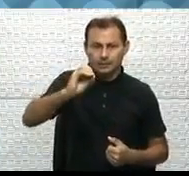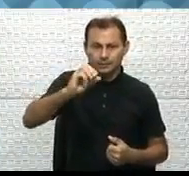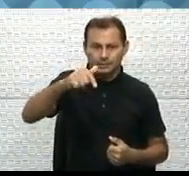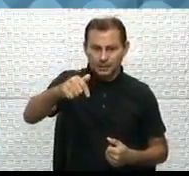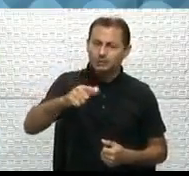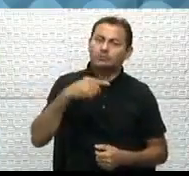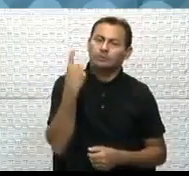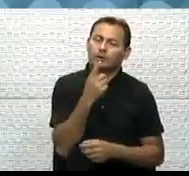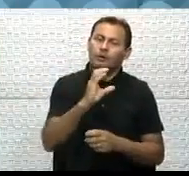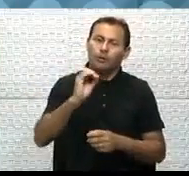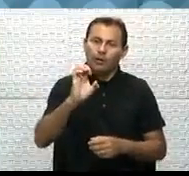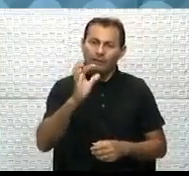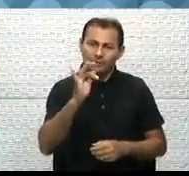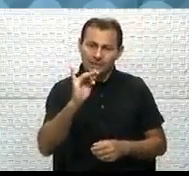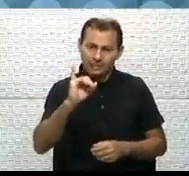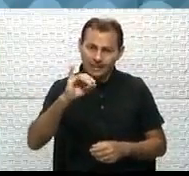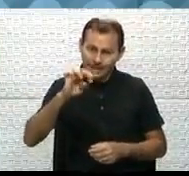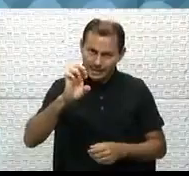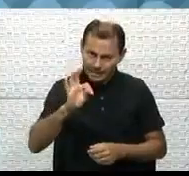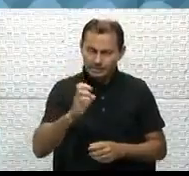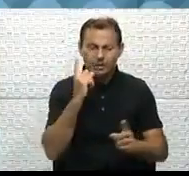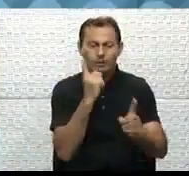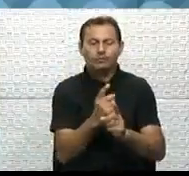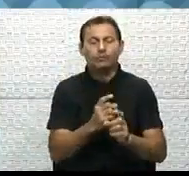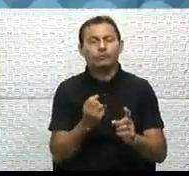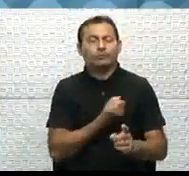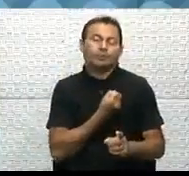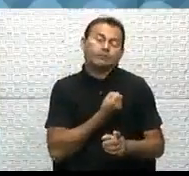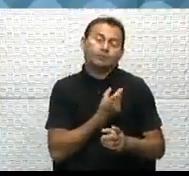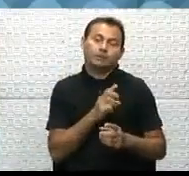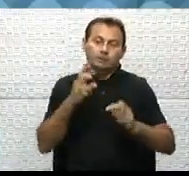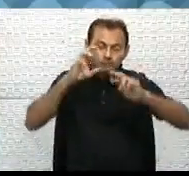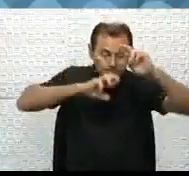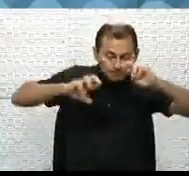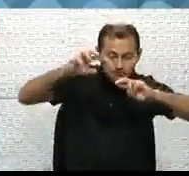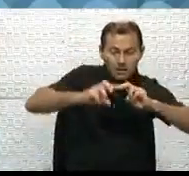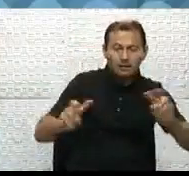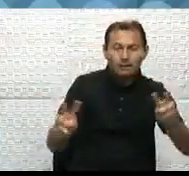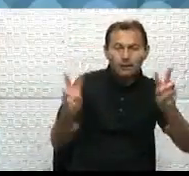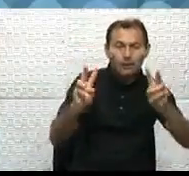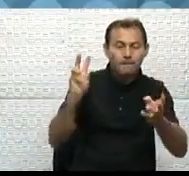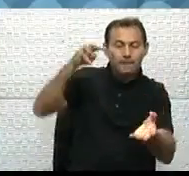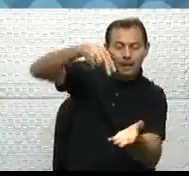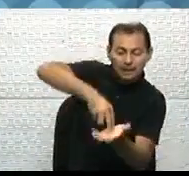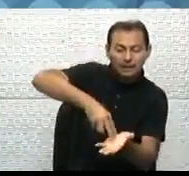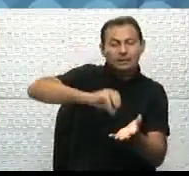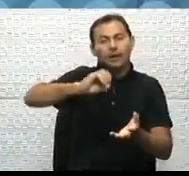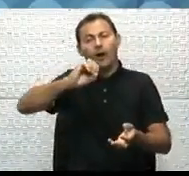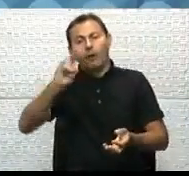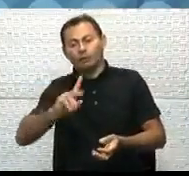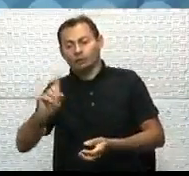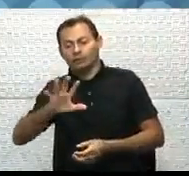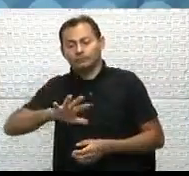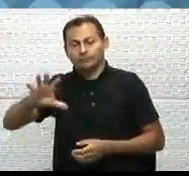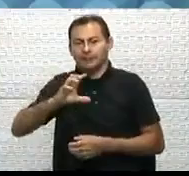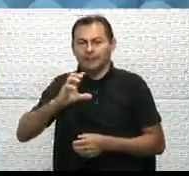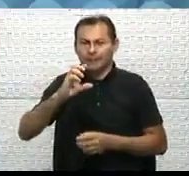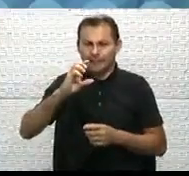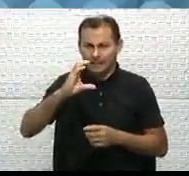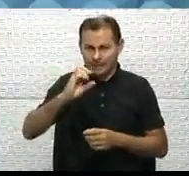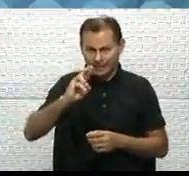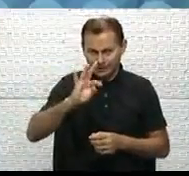0,707, nosso coeficiente de correlação. Descobrimos um valor e aí nós analisamos se esse valor pertence ou não à região crítica, para